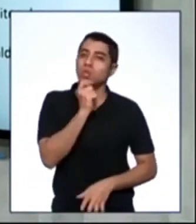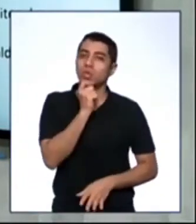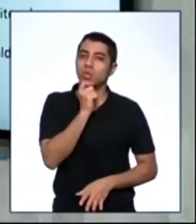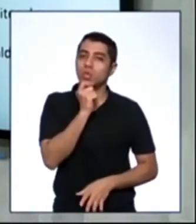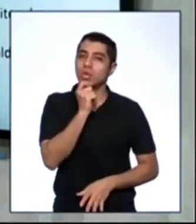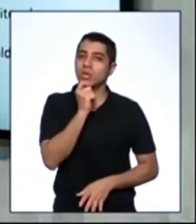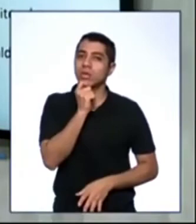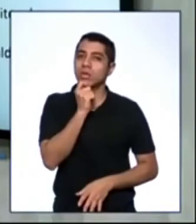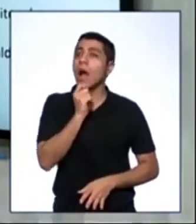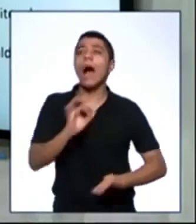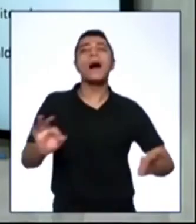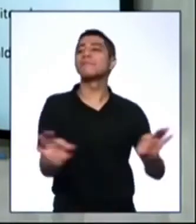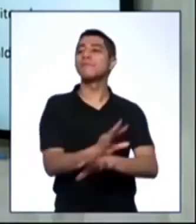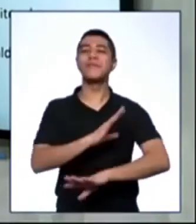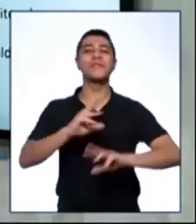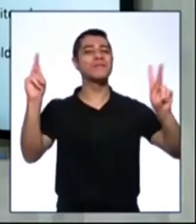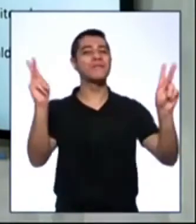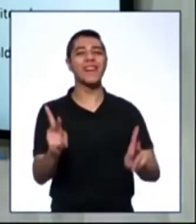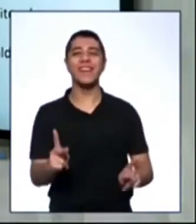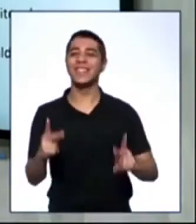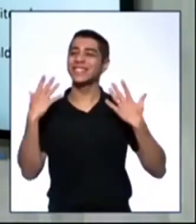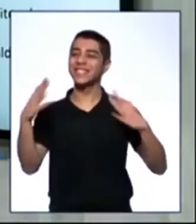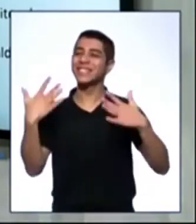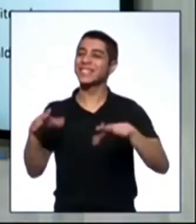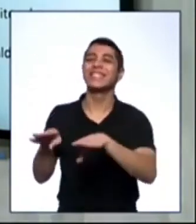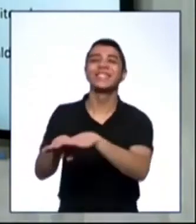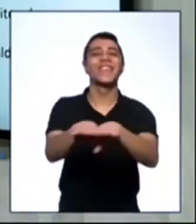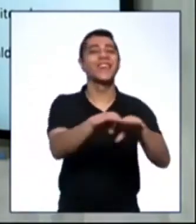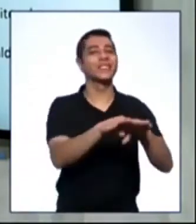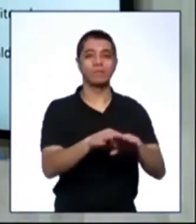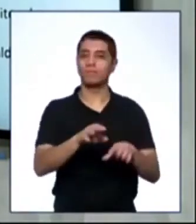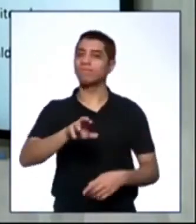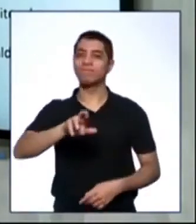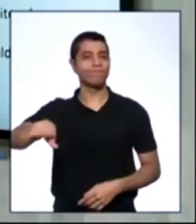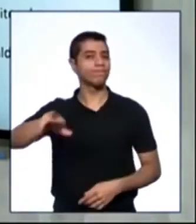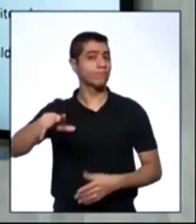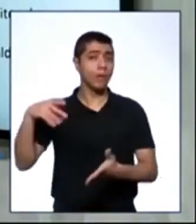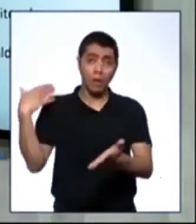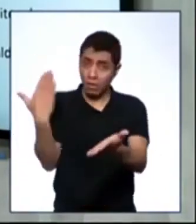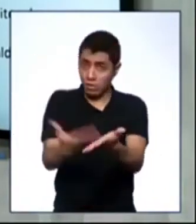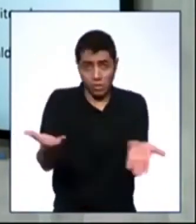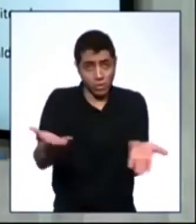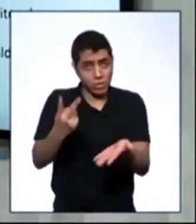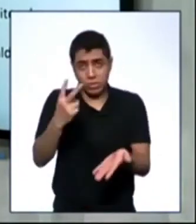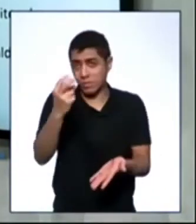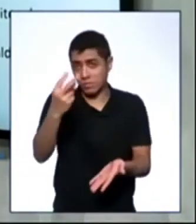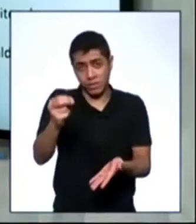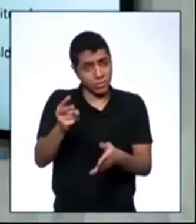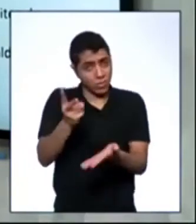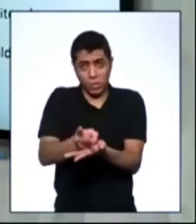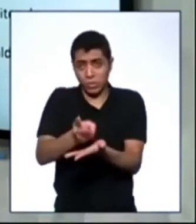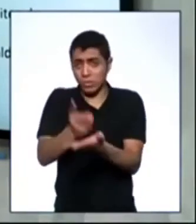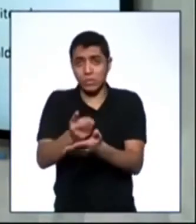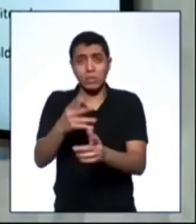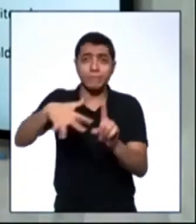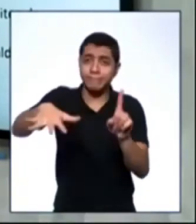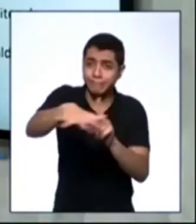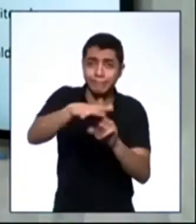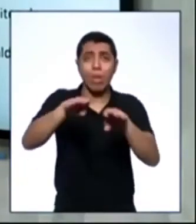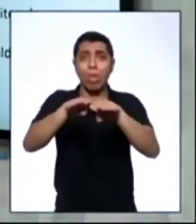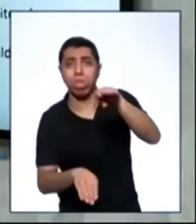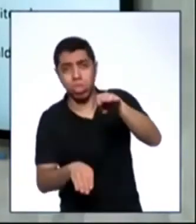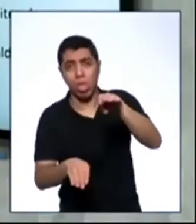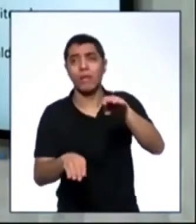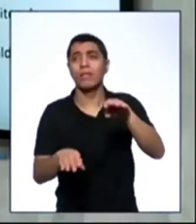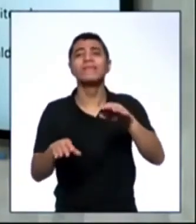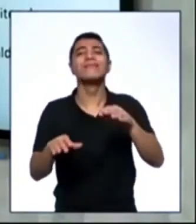tratamento? Não, a desigualdade de tratamento existe até hoje. Tudo bem? Então, desigualdade de tratamento, infelizmente, é muito presente no nosso mundo.